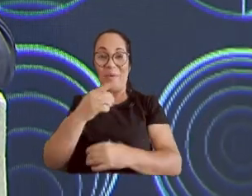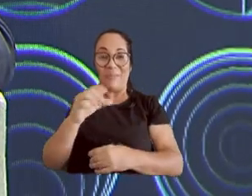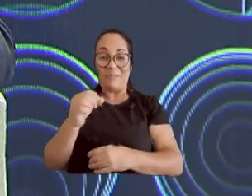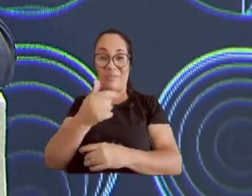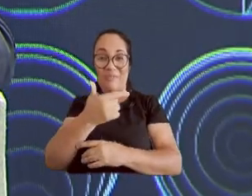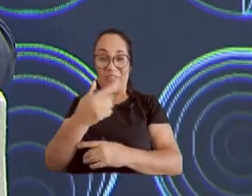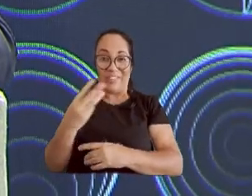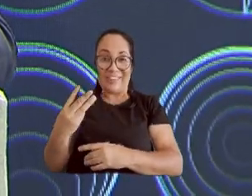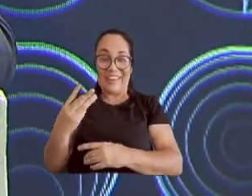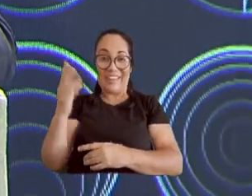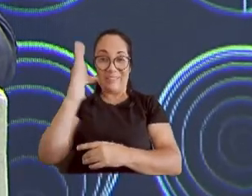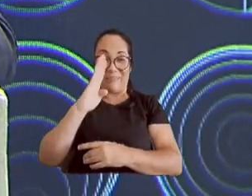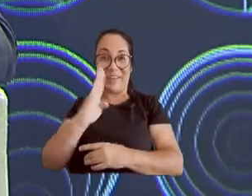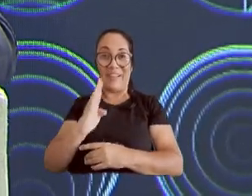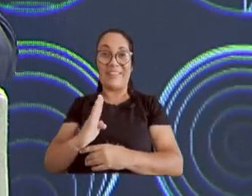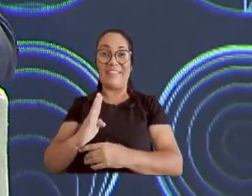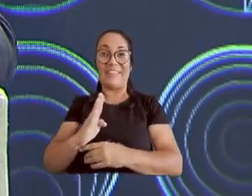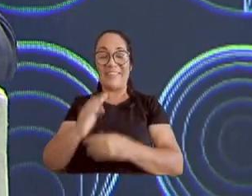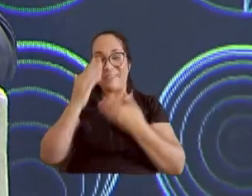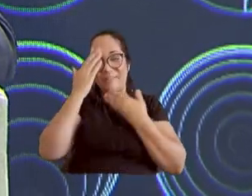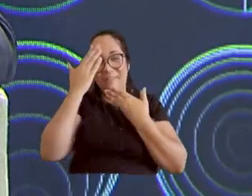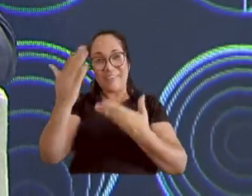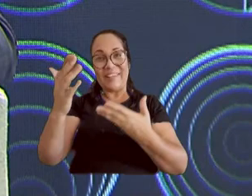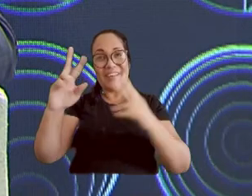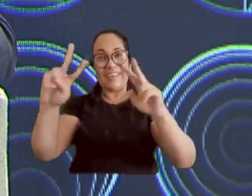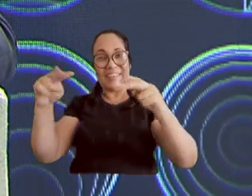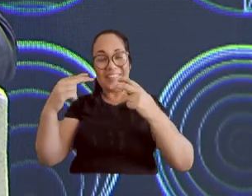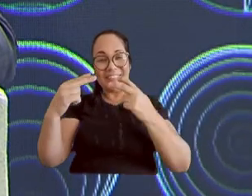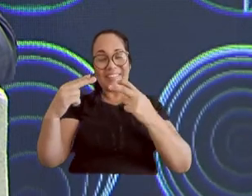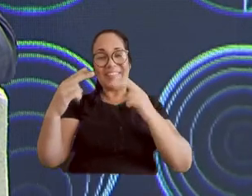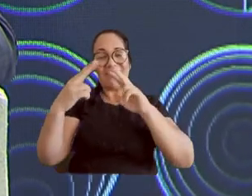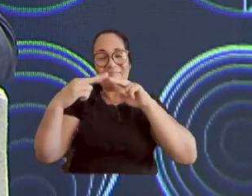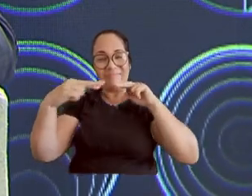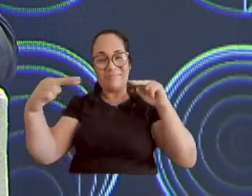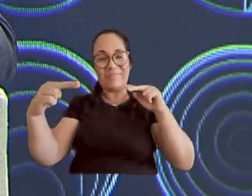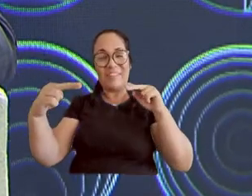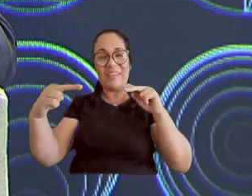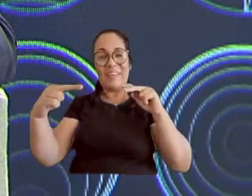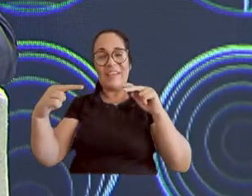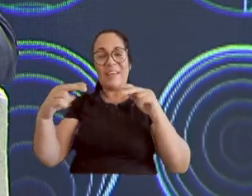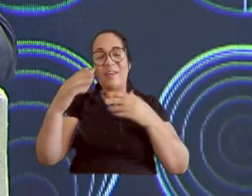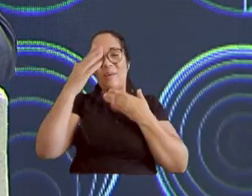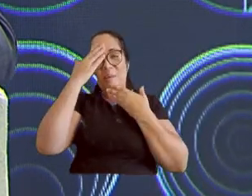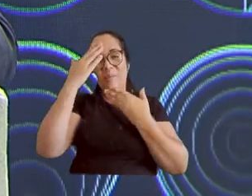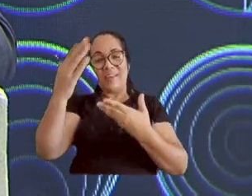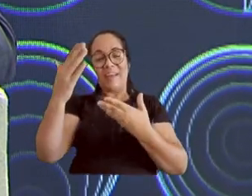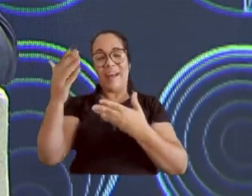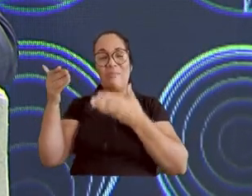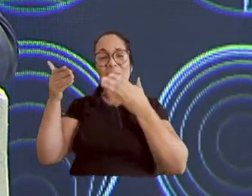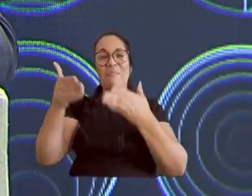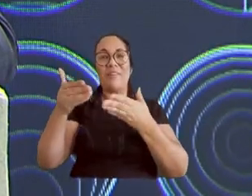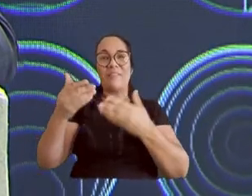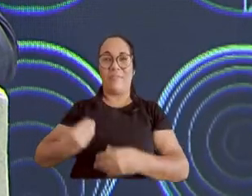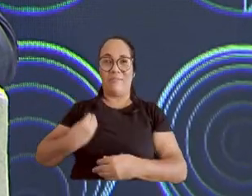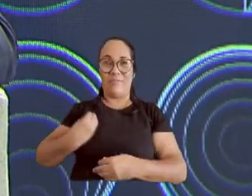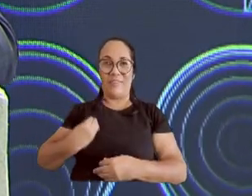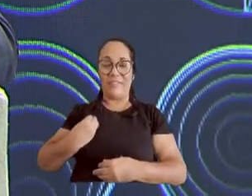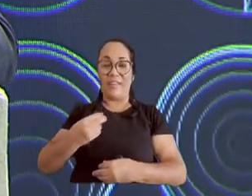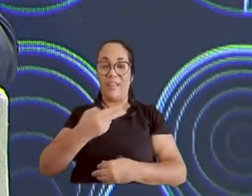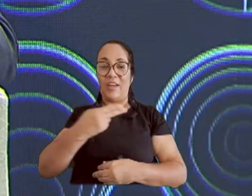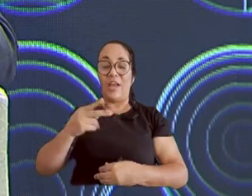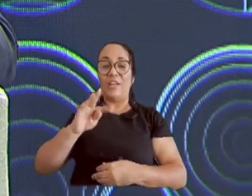obrigado pela audiência todos os presentes e os que nos acompanham online Meu nome é Thiago Duarte